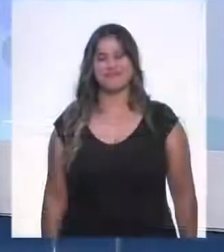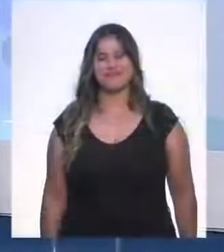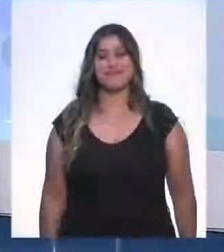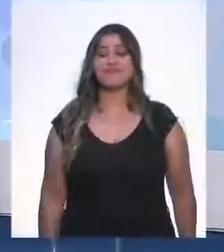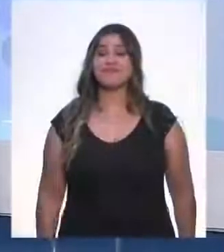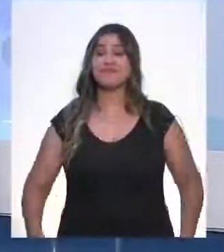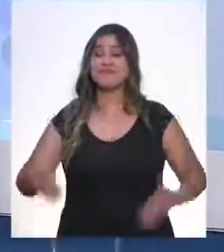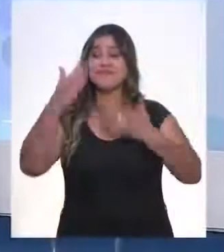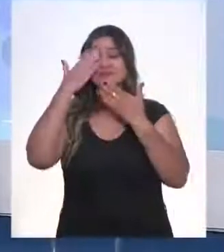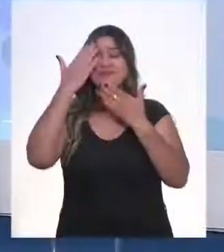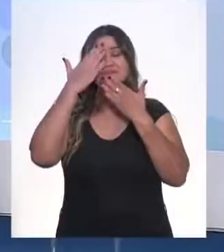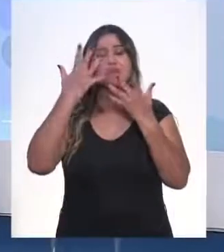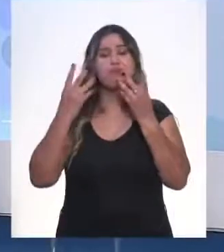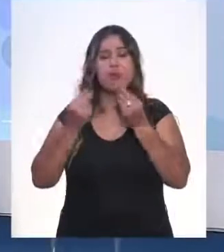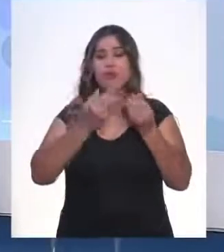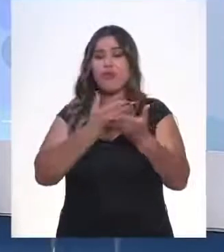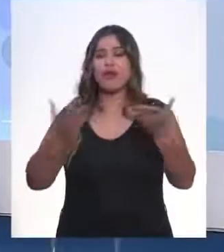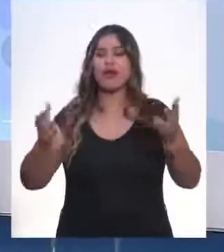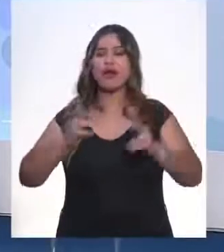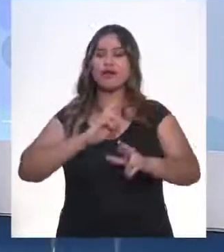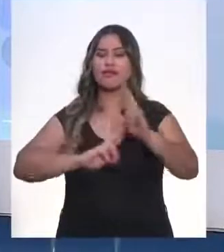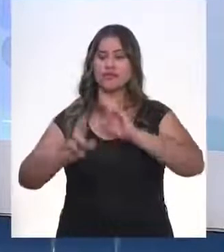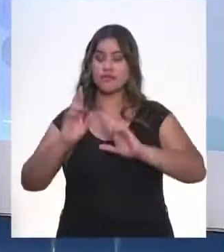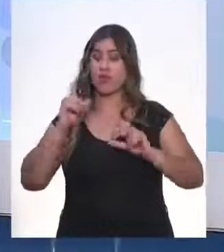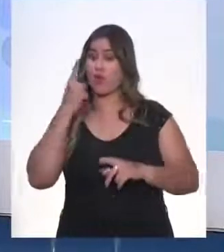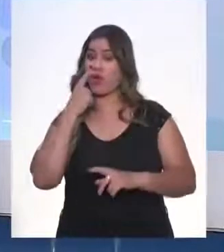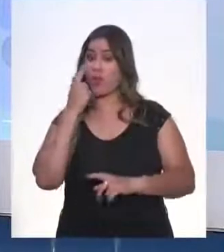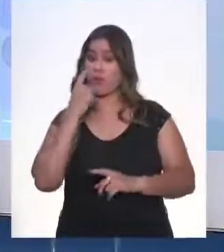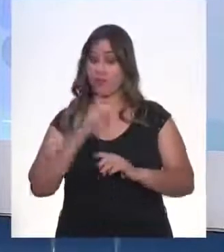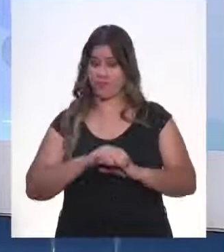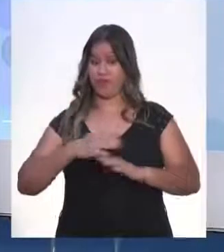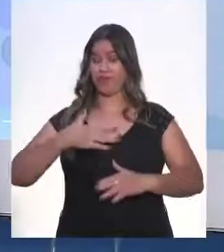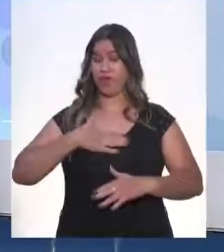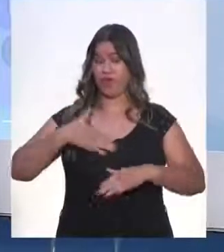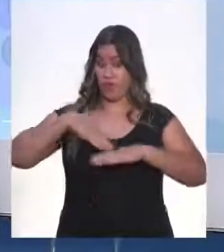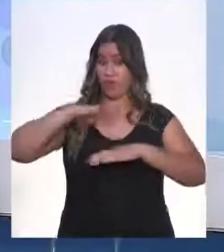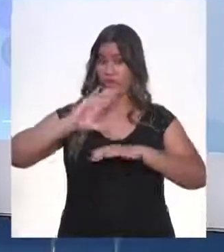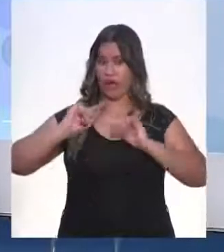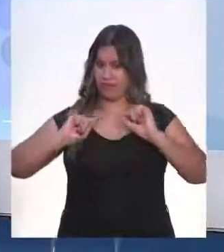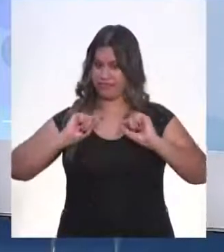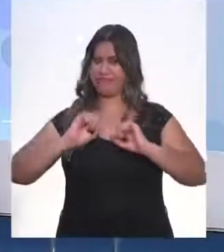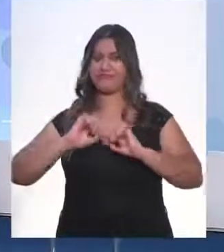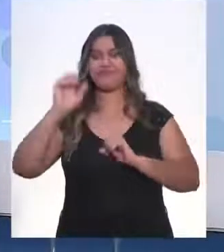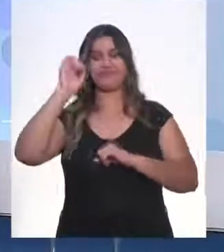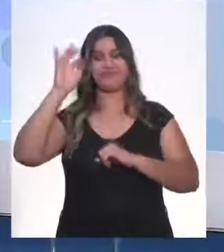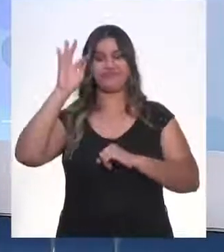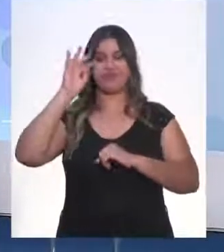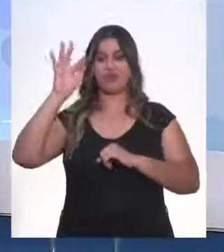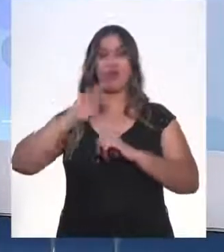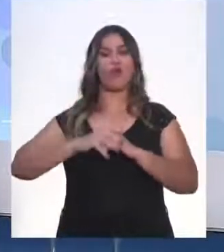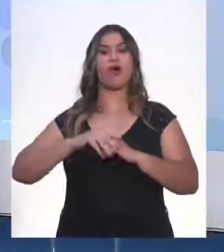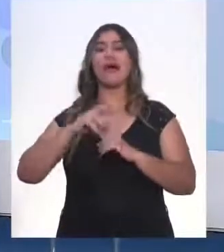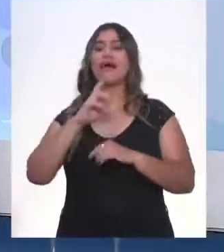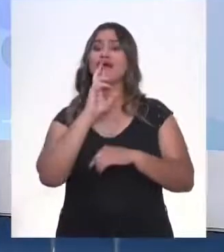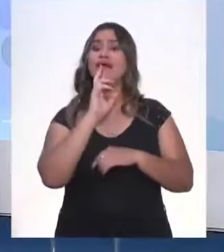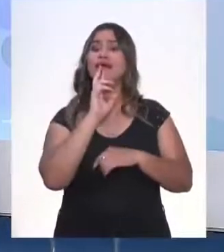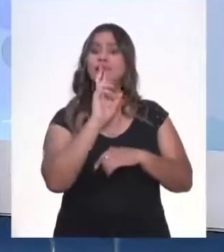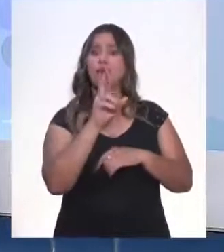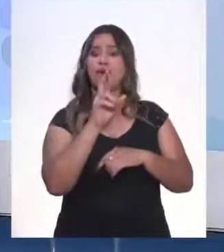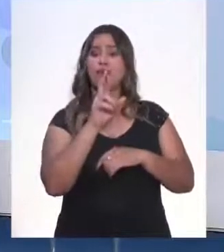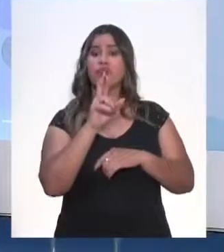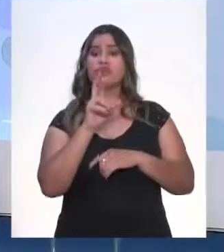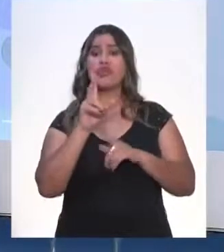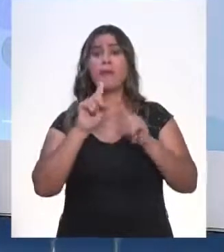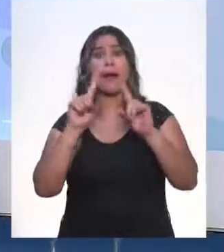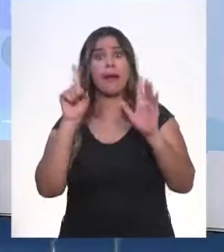Gente, eu agradeço muito a resposta de vocês. E, ó, uma coisa que eu mais gosto de filosofia é que sempre respondem com outra pergunta.